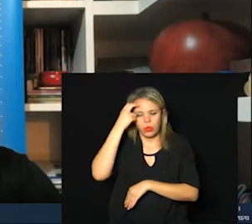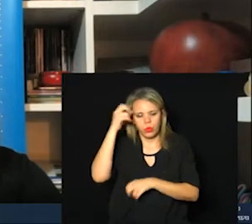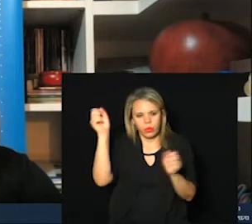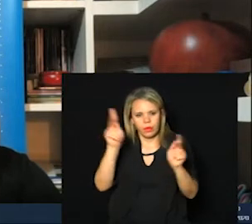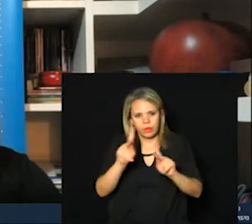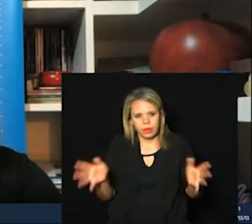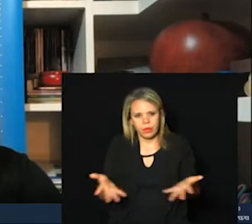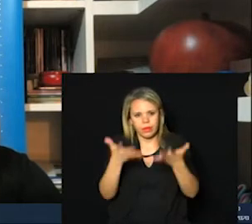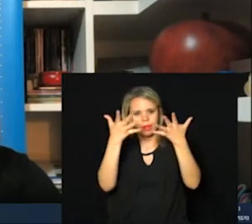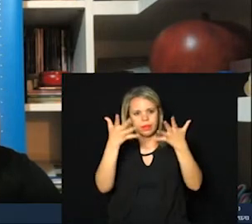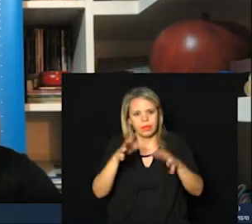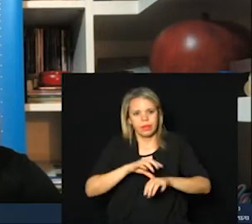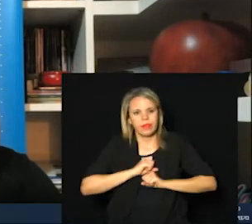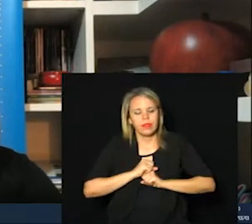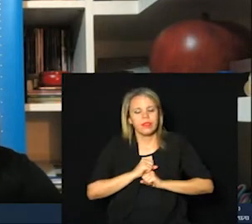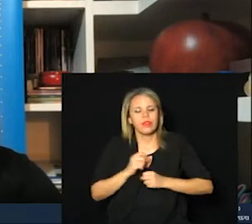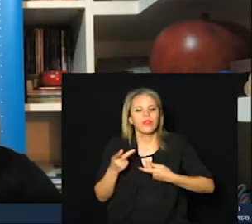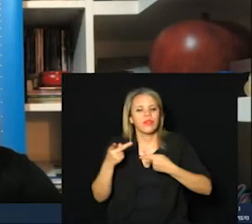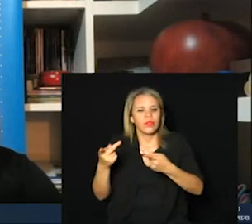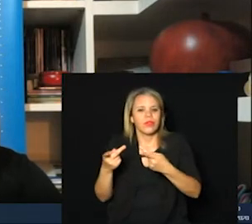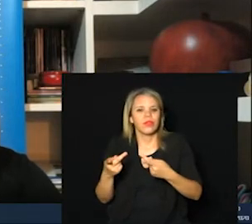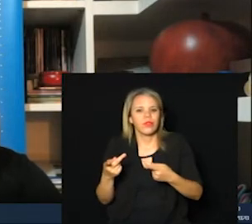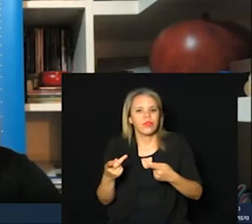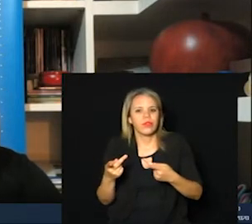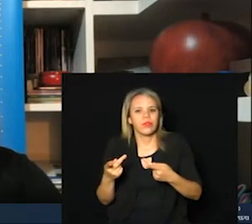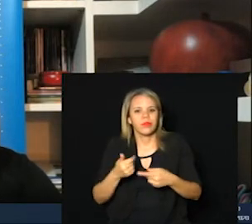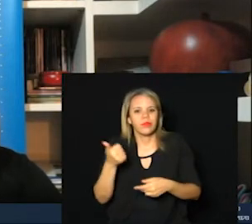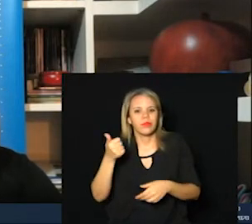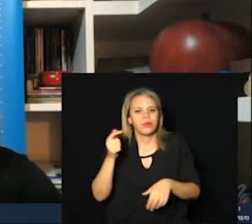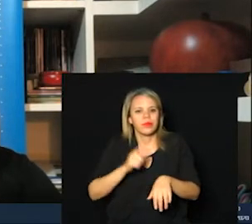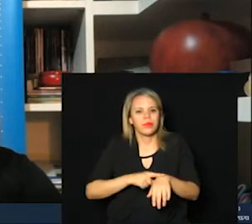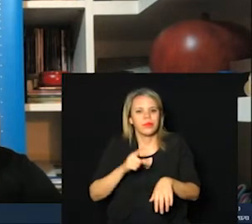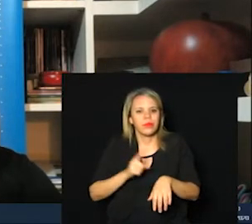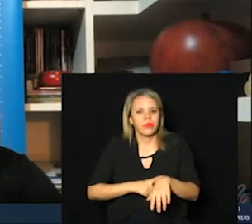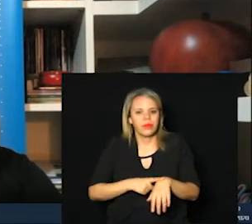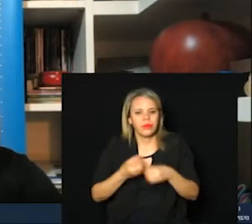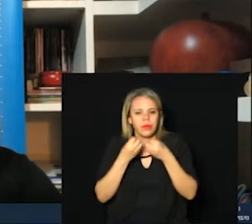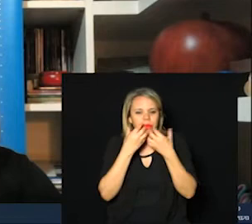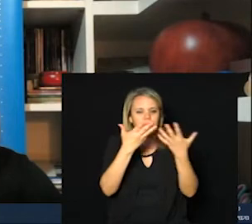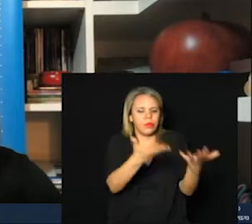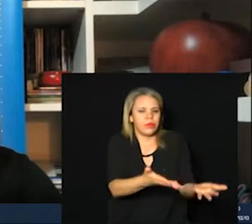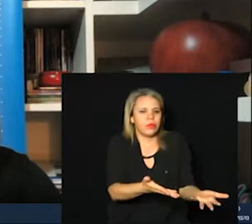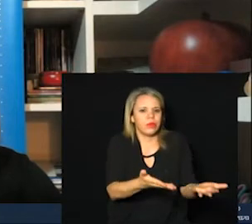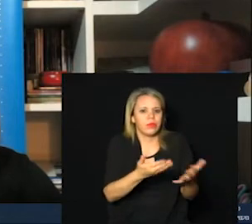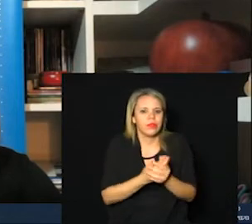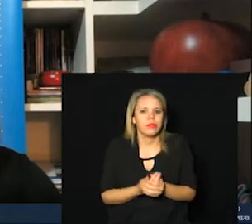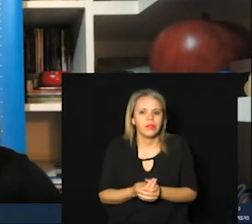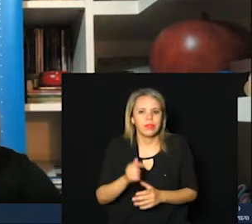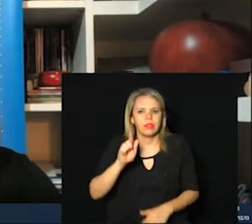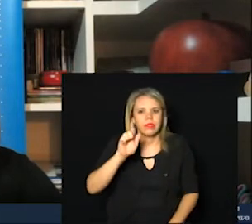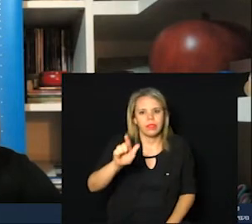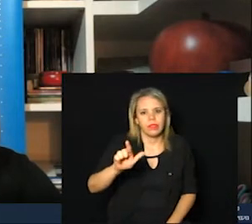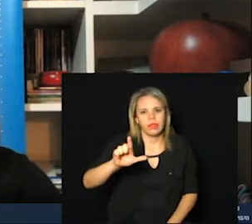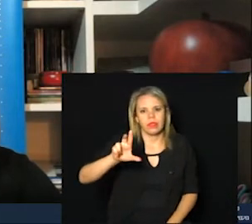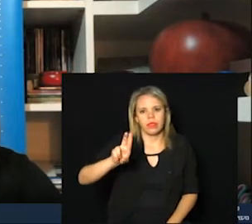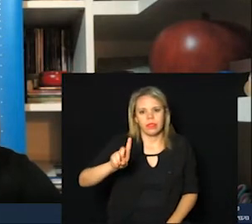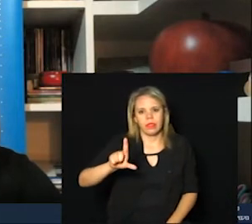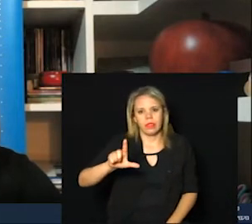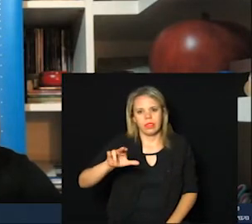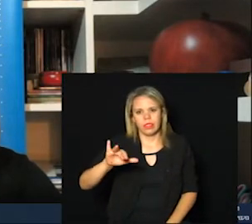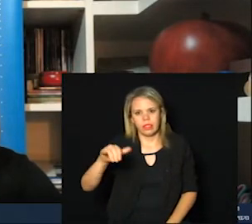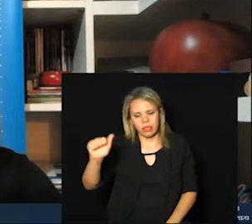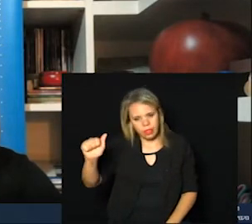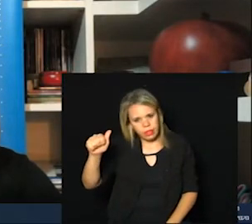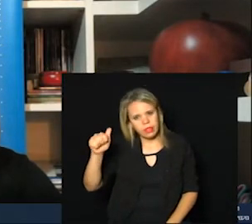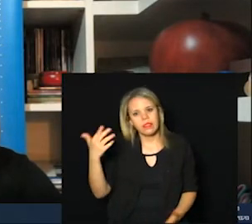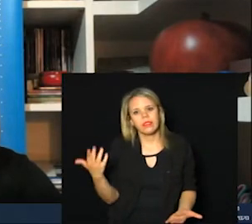Eu gostaria de convidar, então, para esse primeiro momento de fala, a Gláucia Lino, né, que vai nos